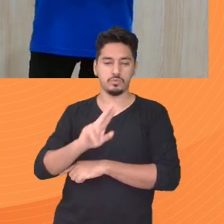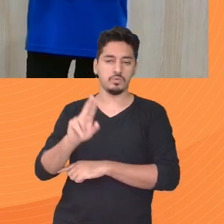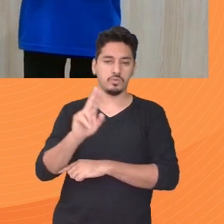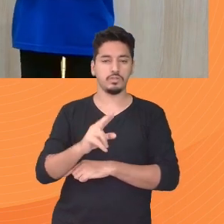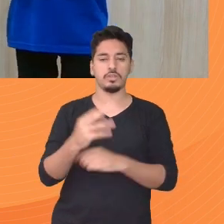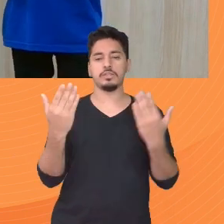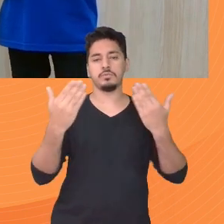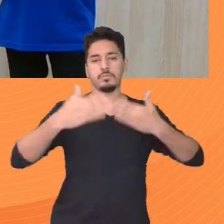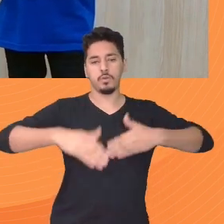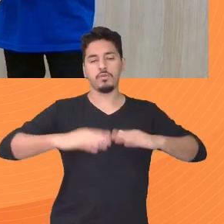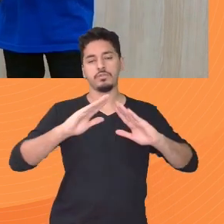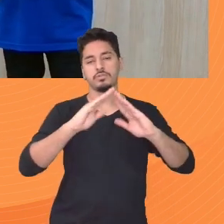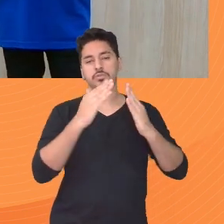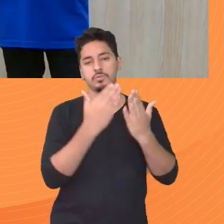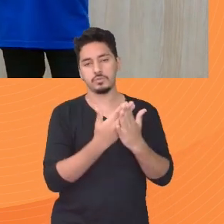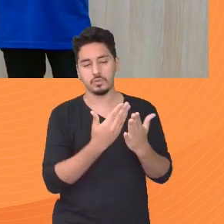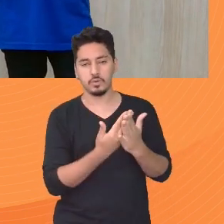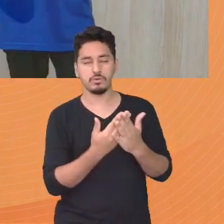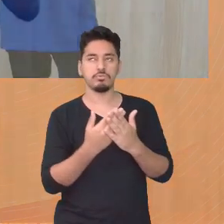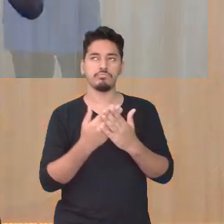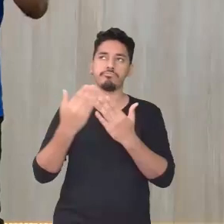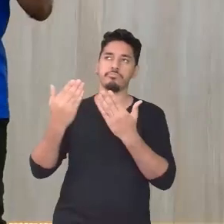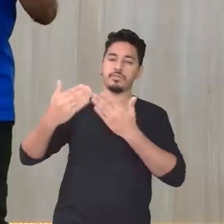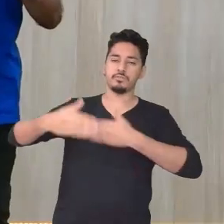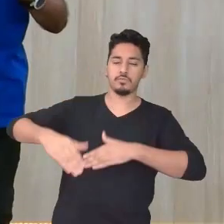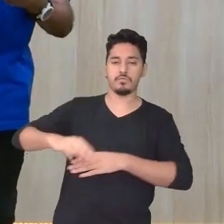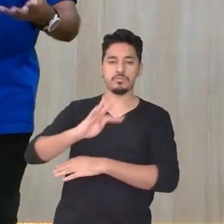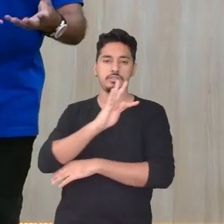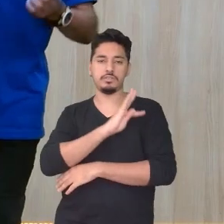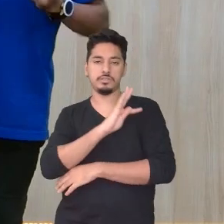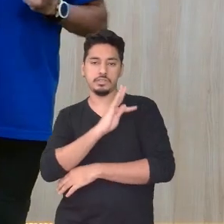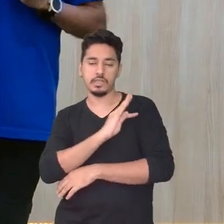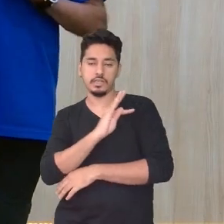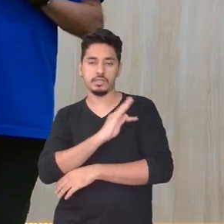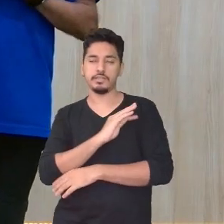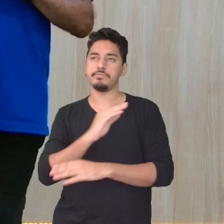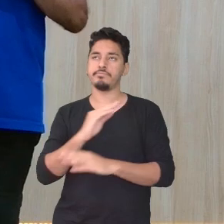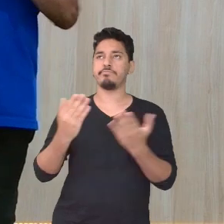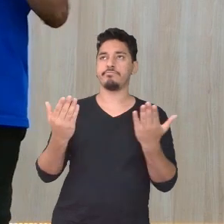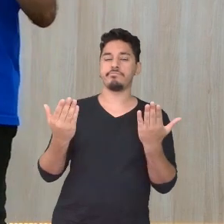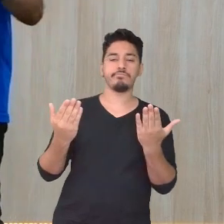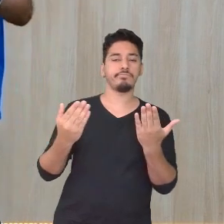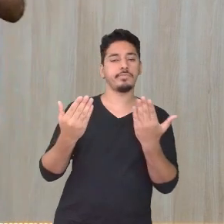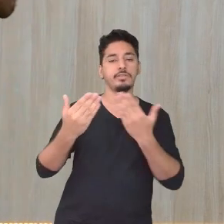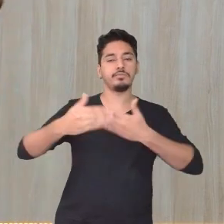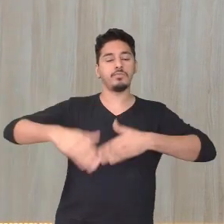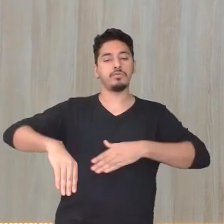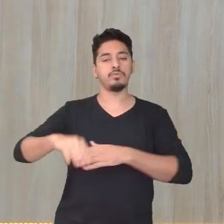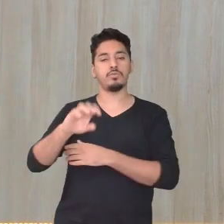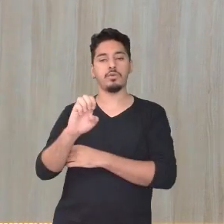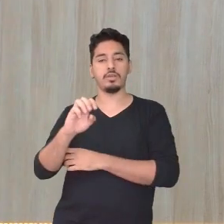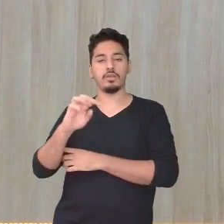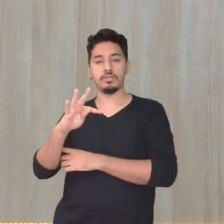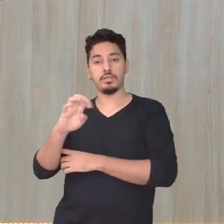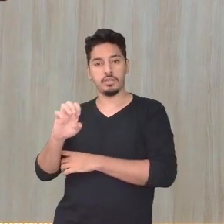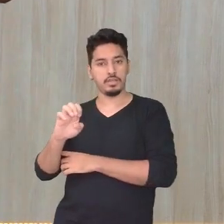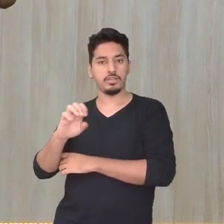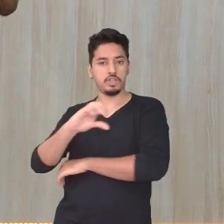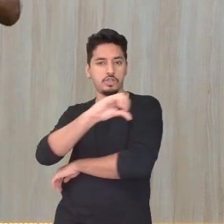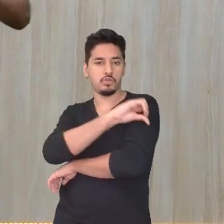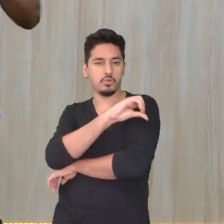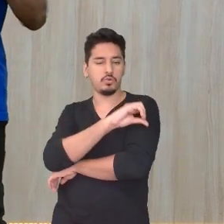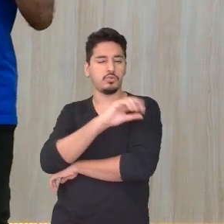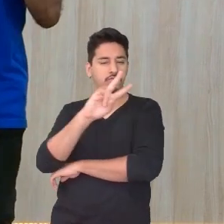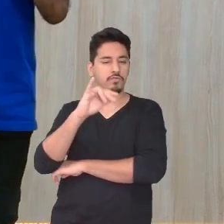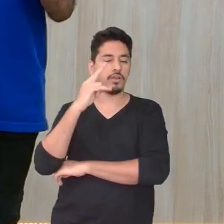nas provas da escola, nas provas da escola técnica, nas provas do ETE, que você vai se preparar no ano, você vai ver